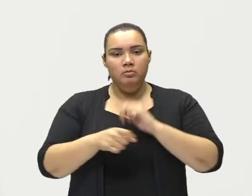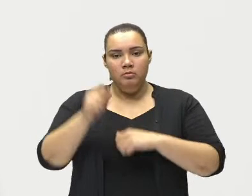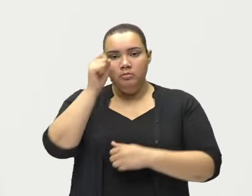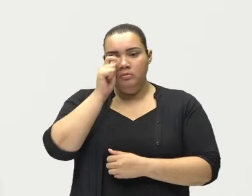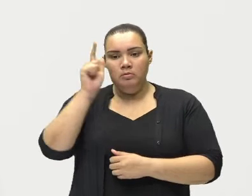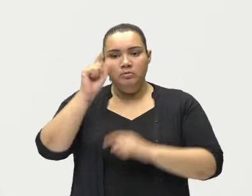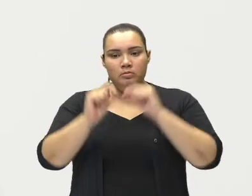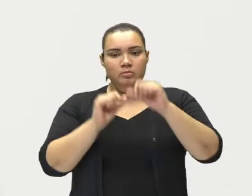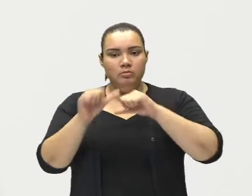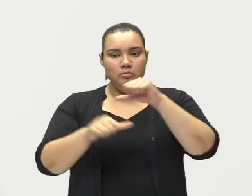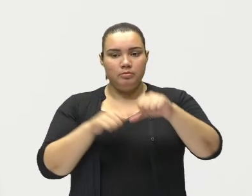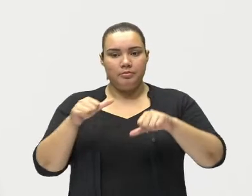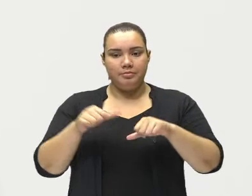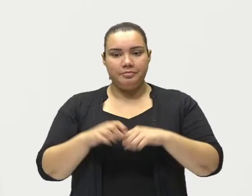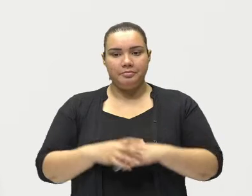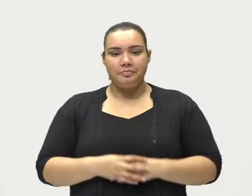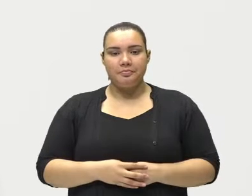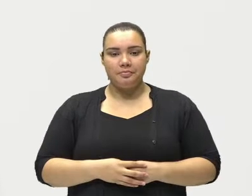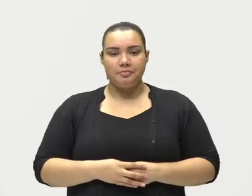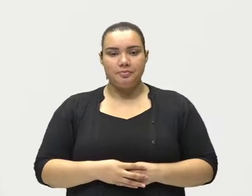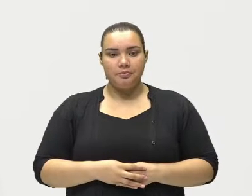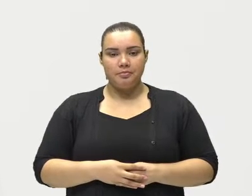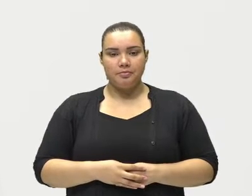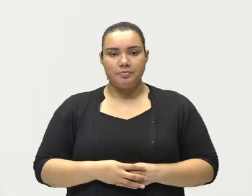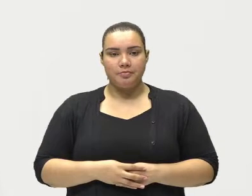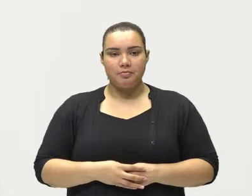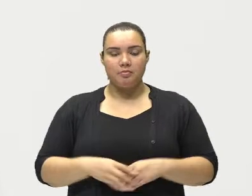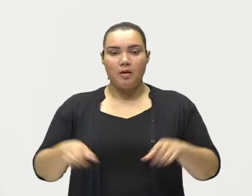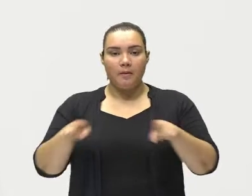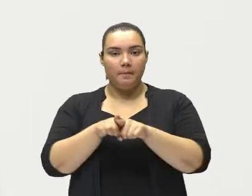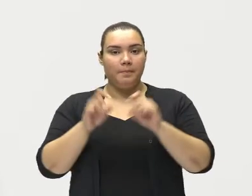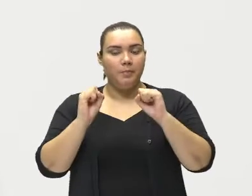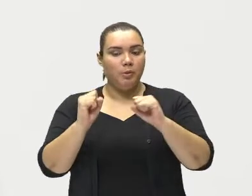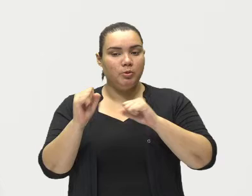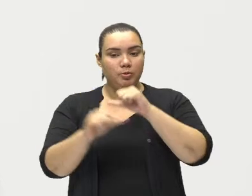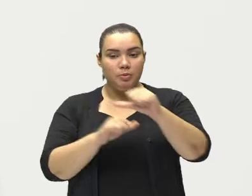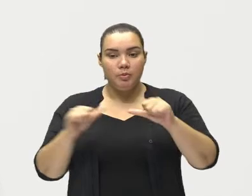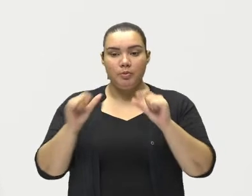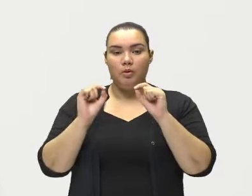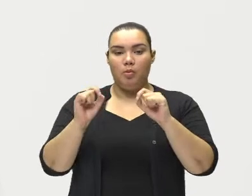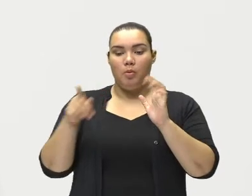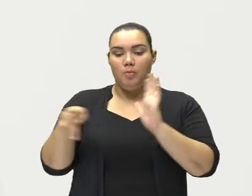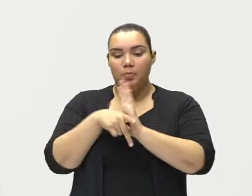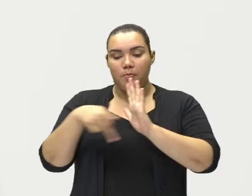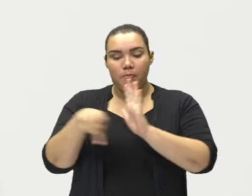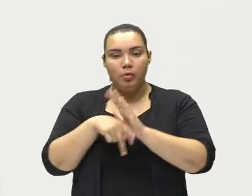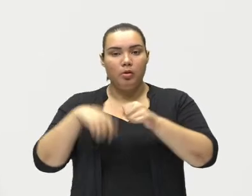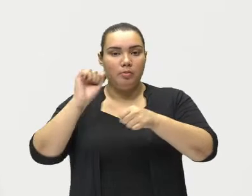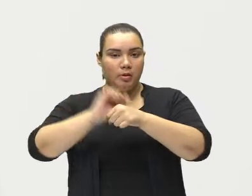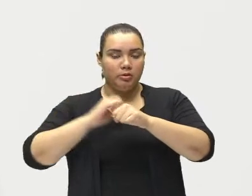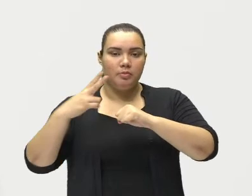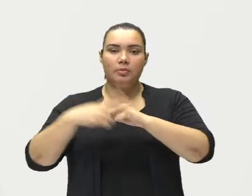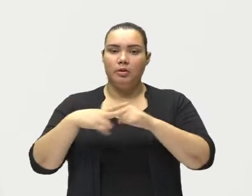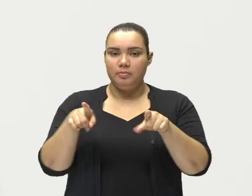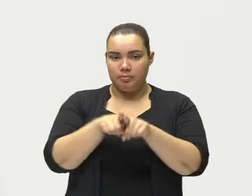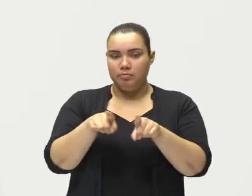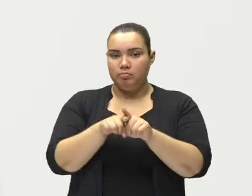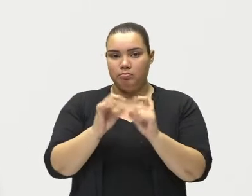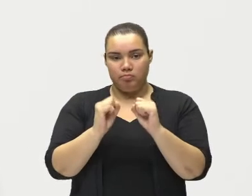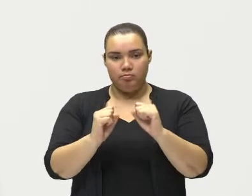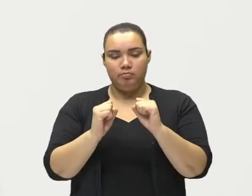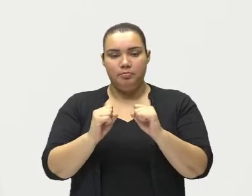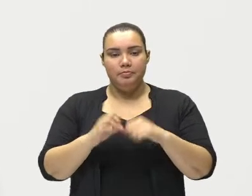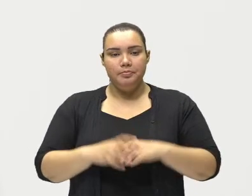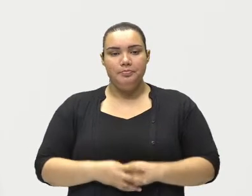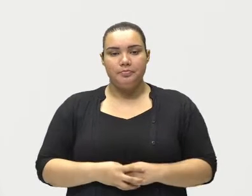modificar. Muito bem. Ou ele pode também modificar o próprio advérbio, né? O próprio advérbio. Muito